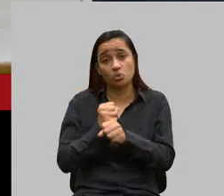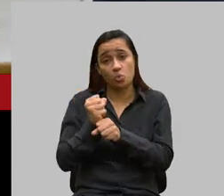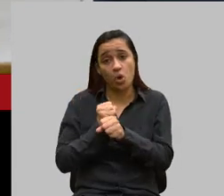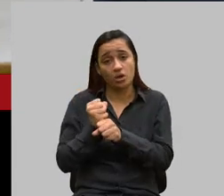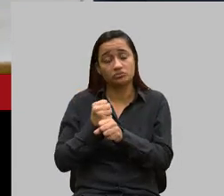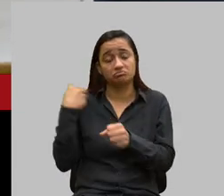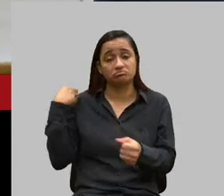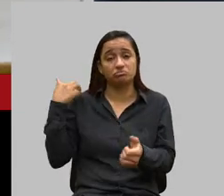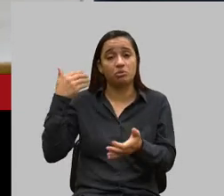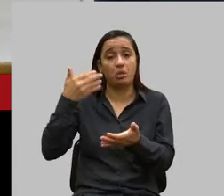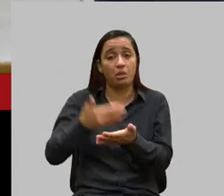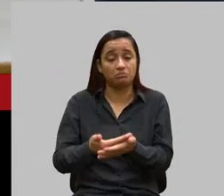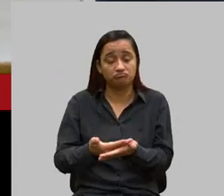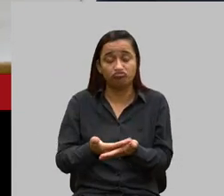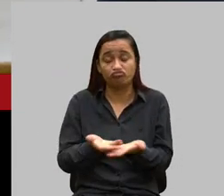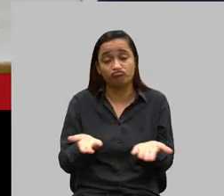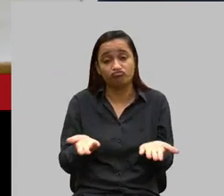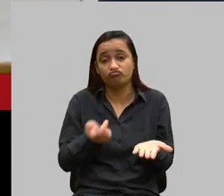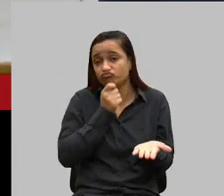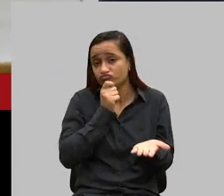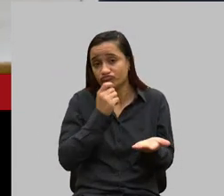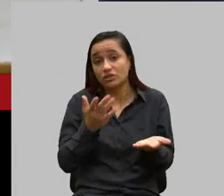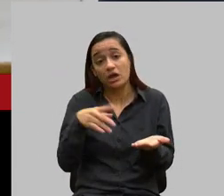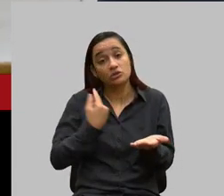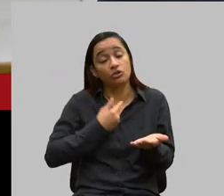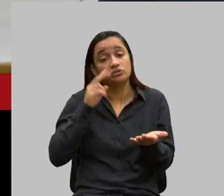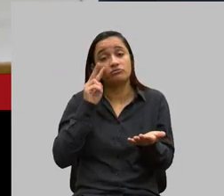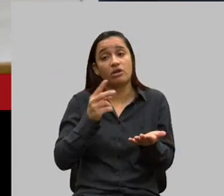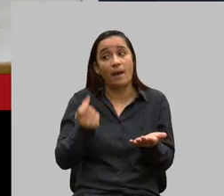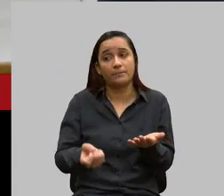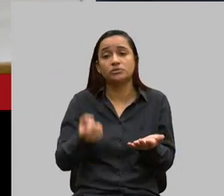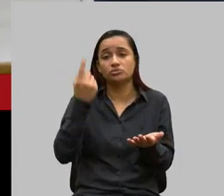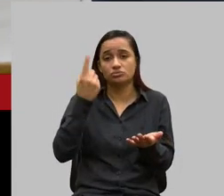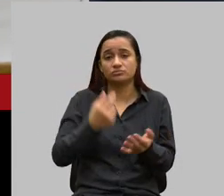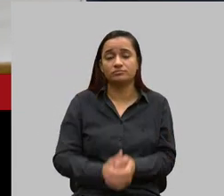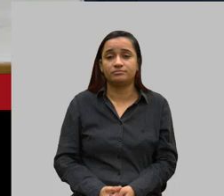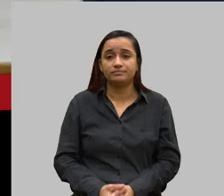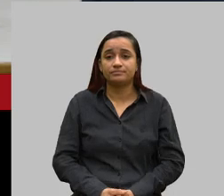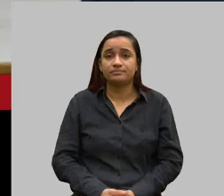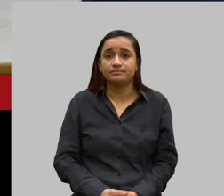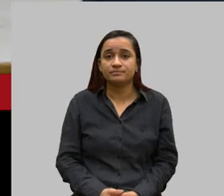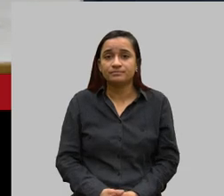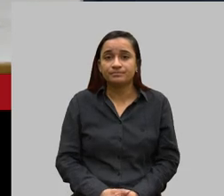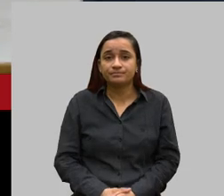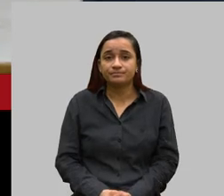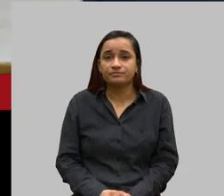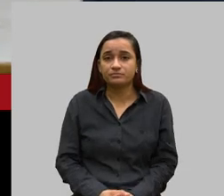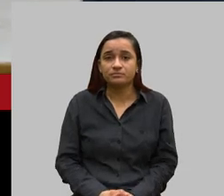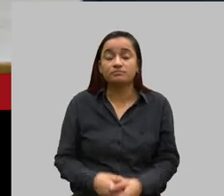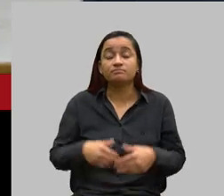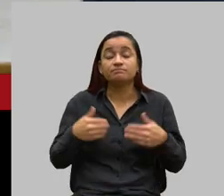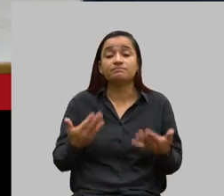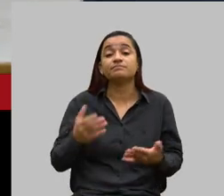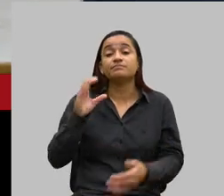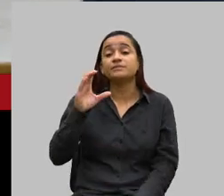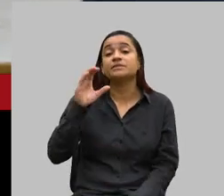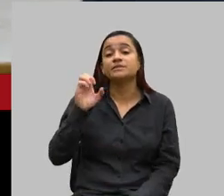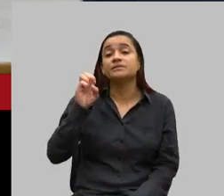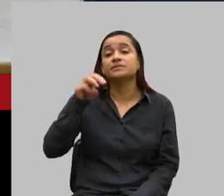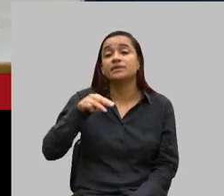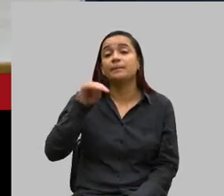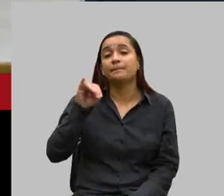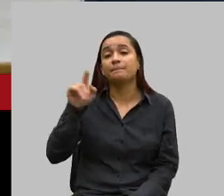o que que o que que é o absurdo bom semig eu gostaria